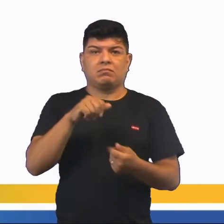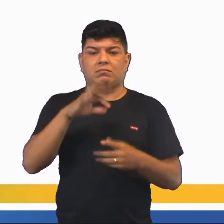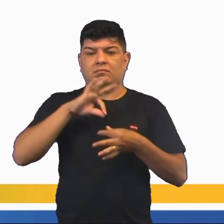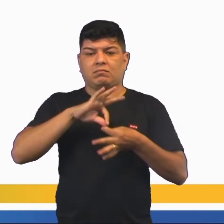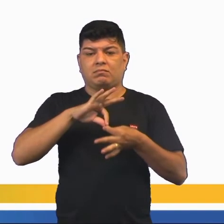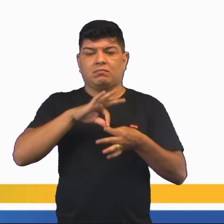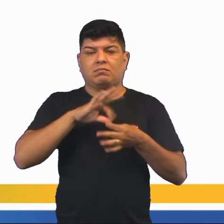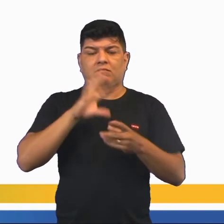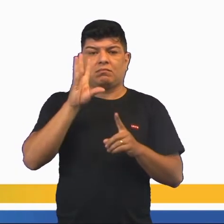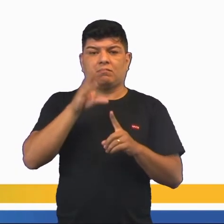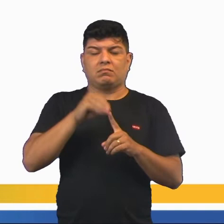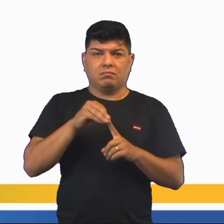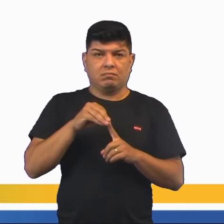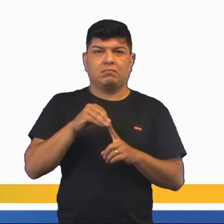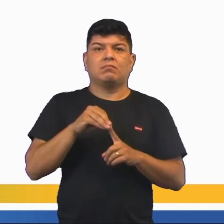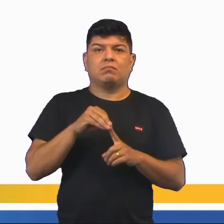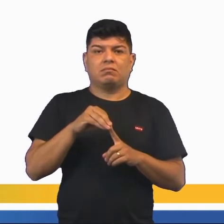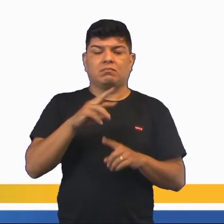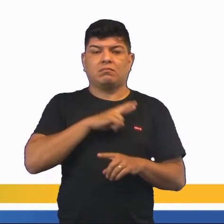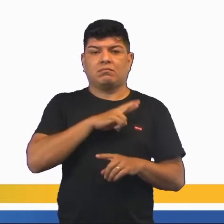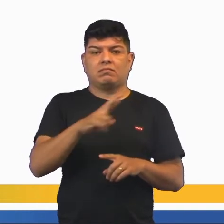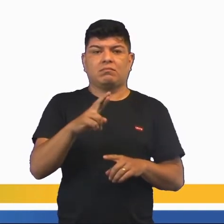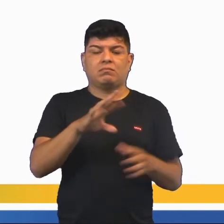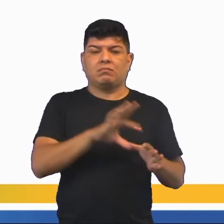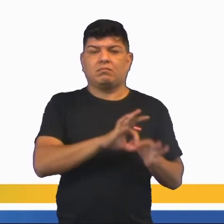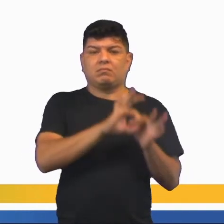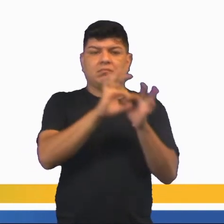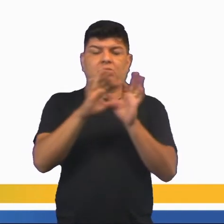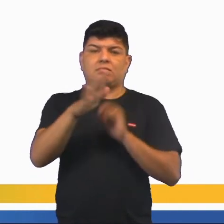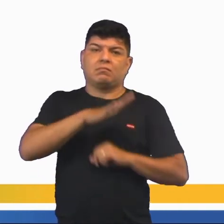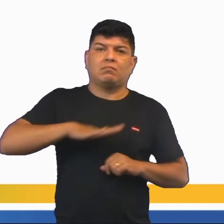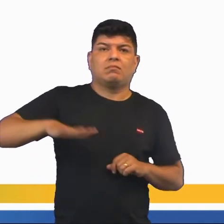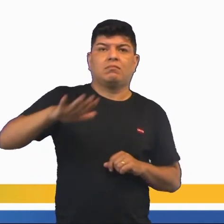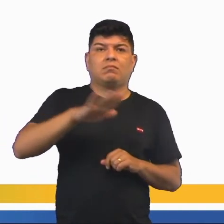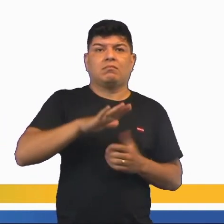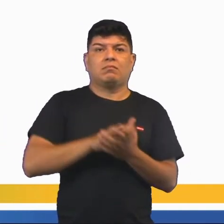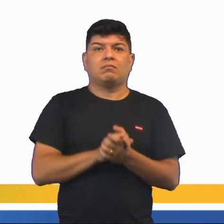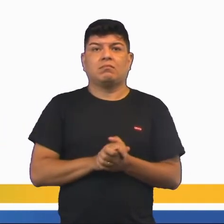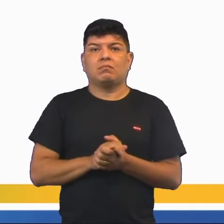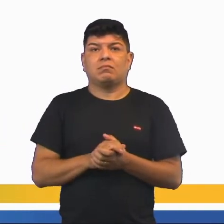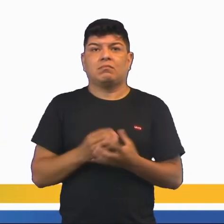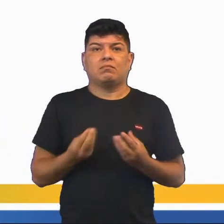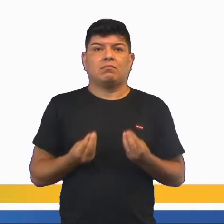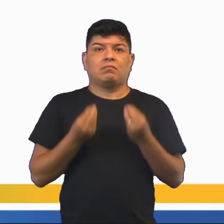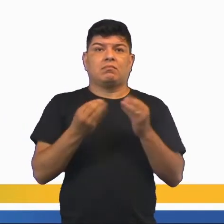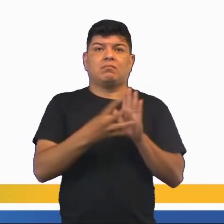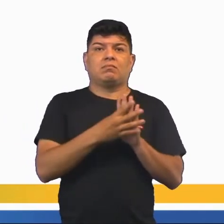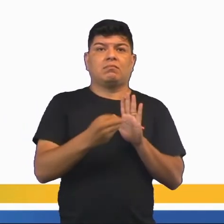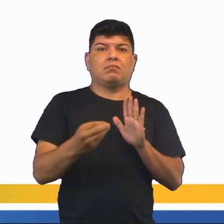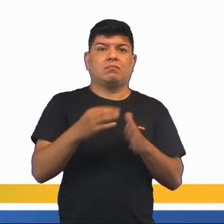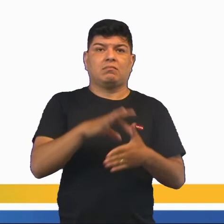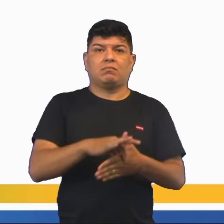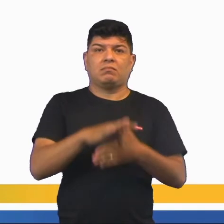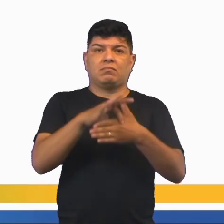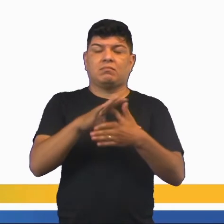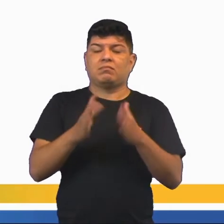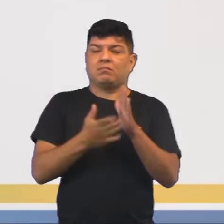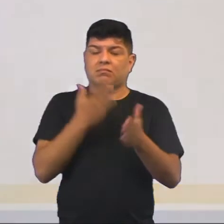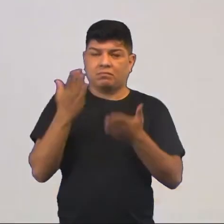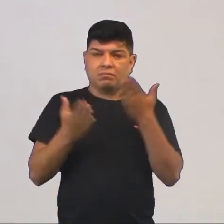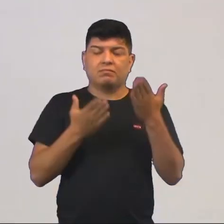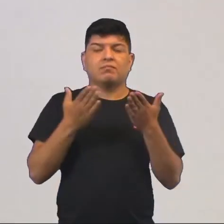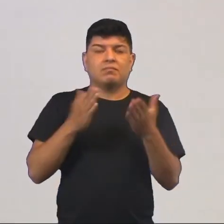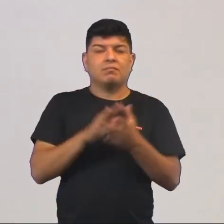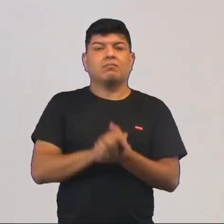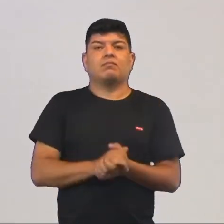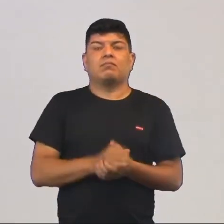espiritualidade deve ser um objetivo das religiões no seu contexto geral. Uma oferta de modelos de liderança, olha que coisa fantástica,